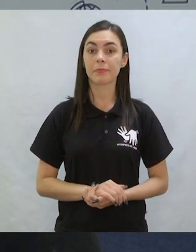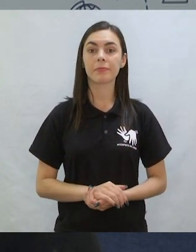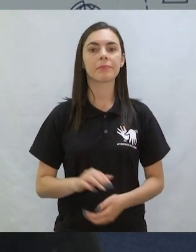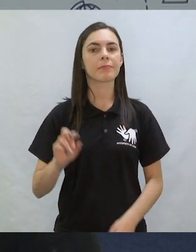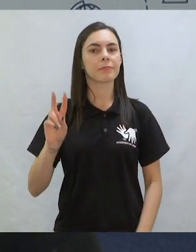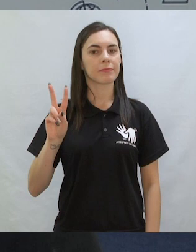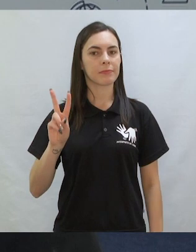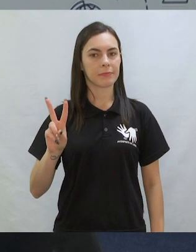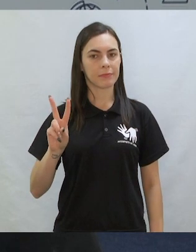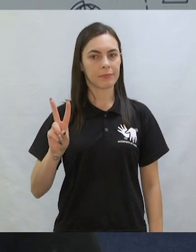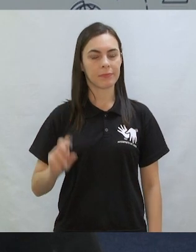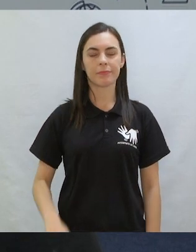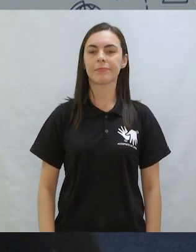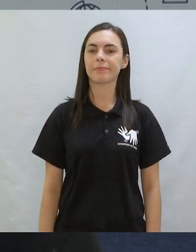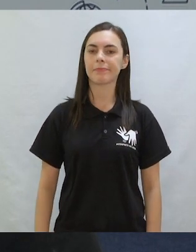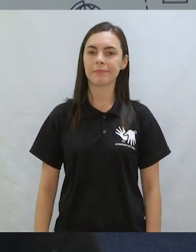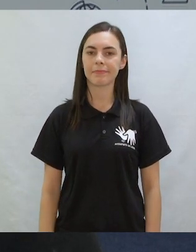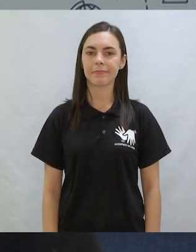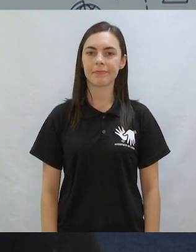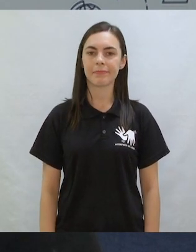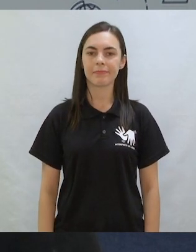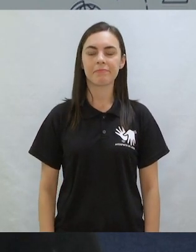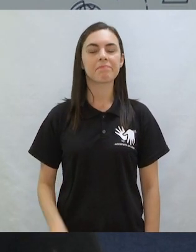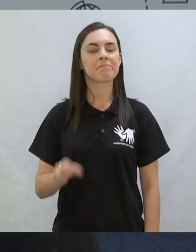letra V.